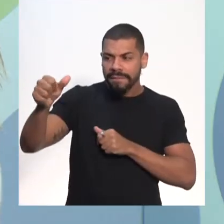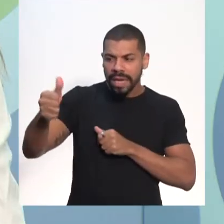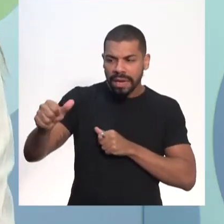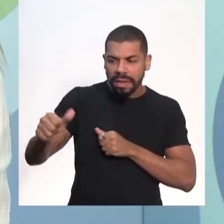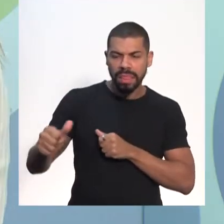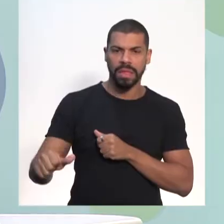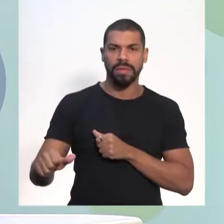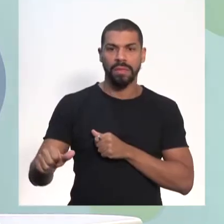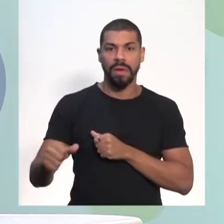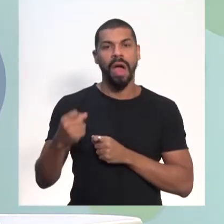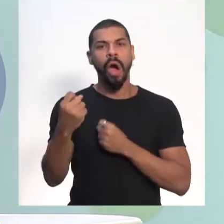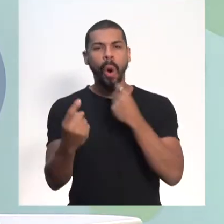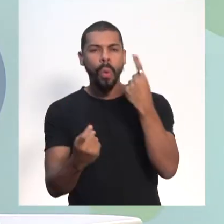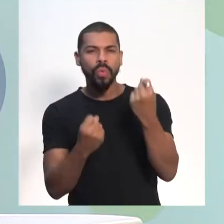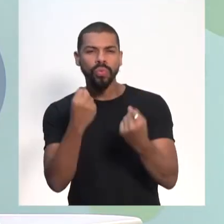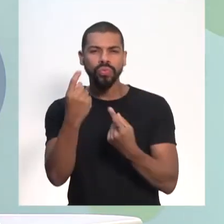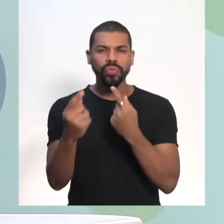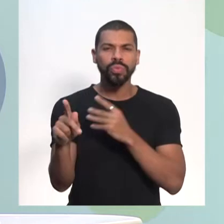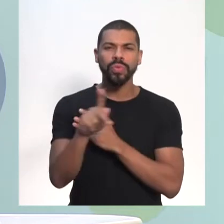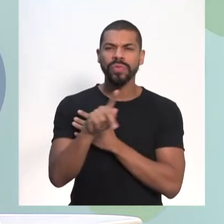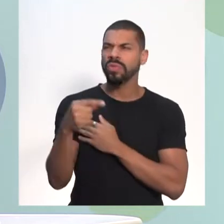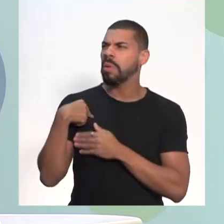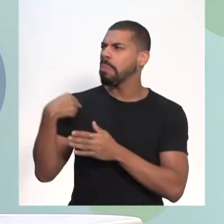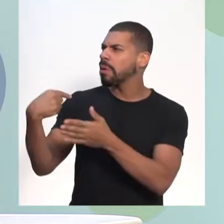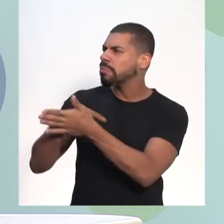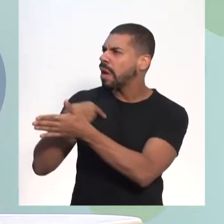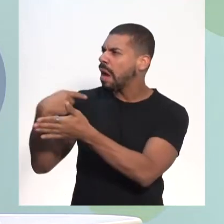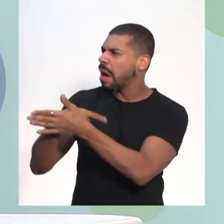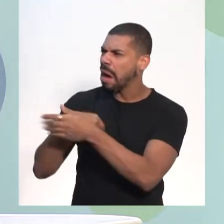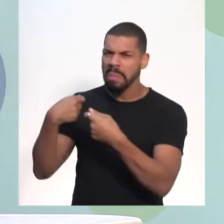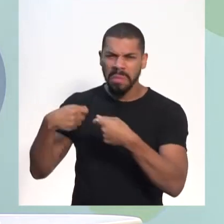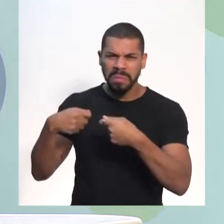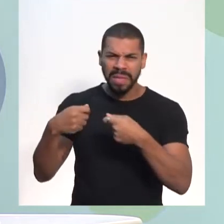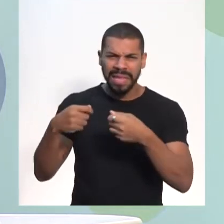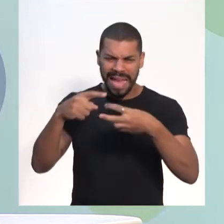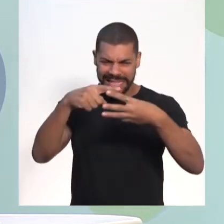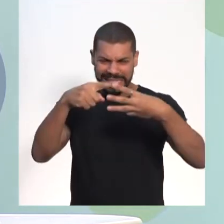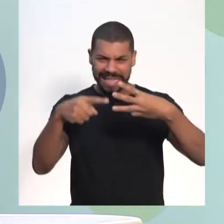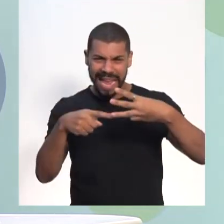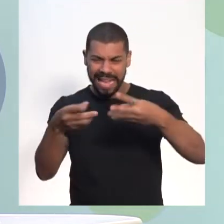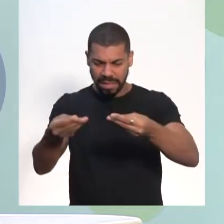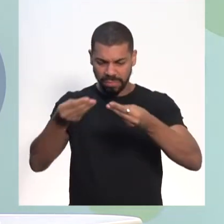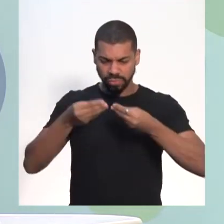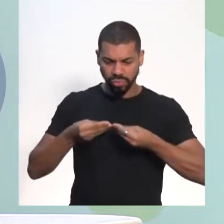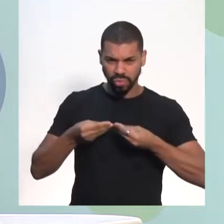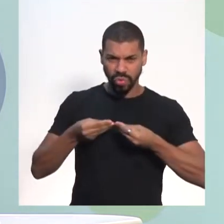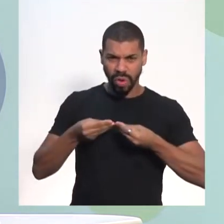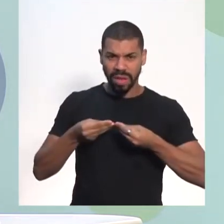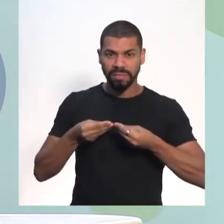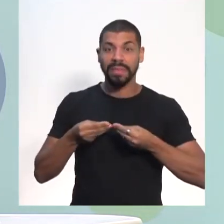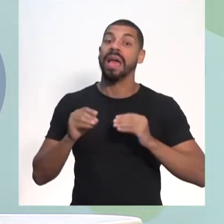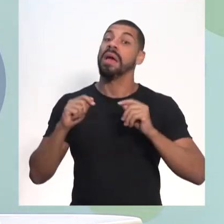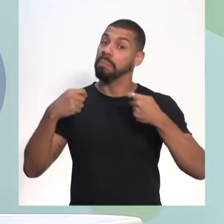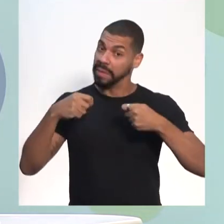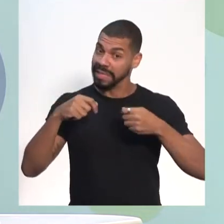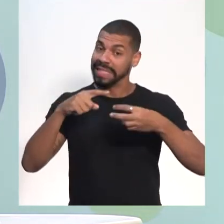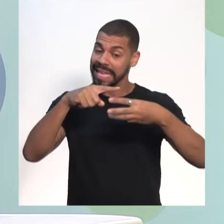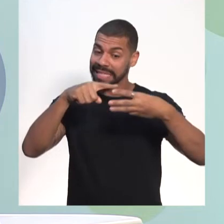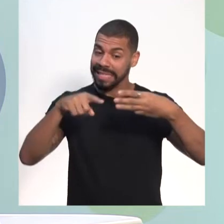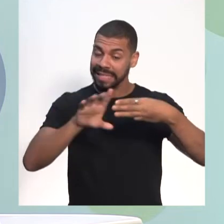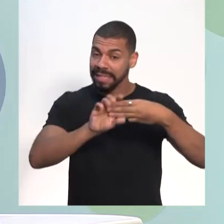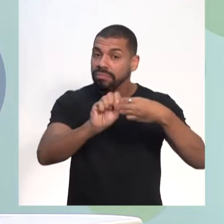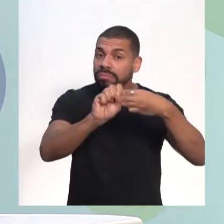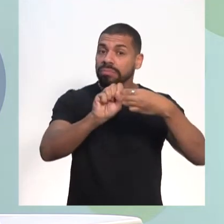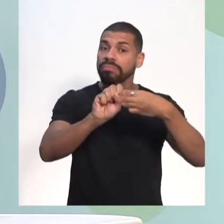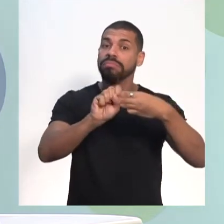alguns professores até têm perguntado, eu preciso entregar as 3, eu entrego só a avaliação, preciso entregar as 3 atividades.